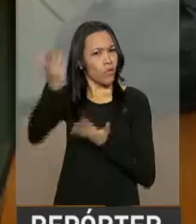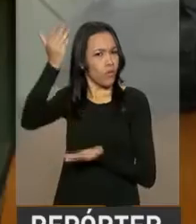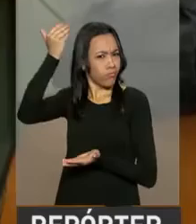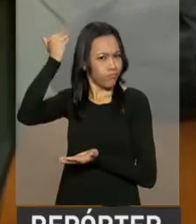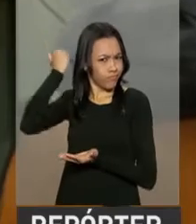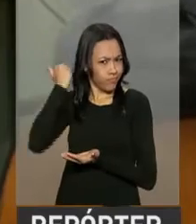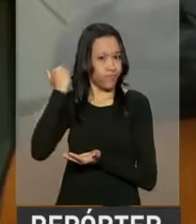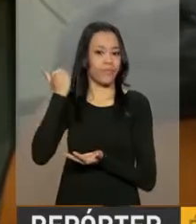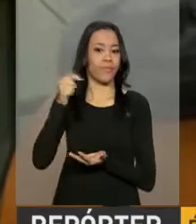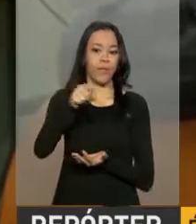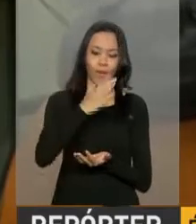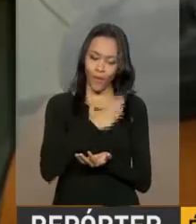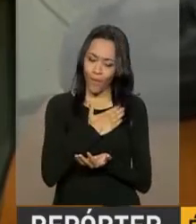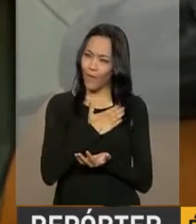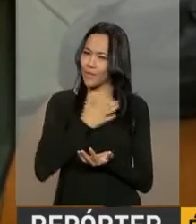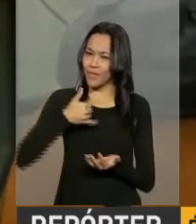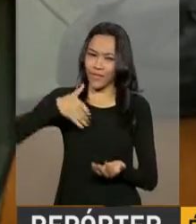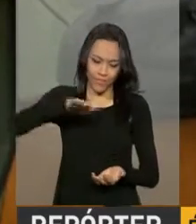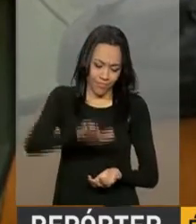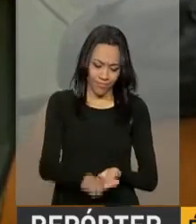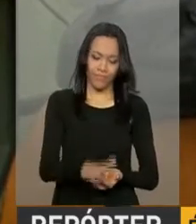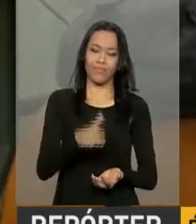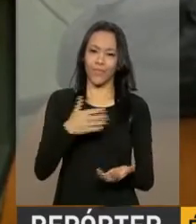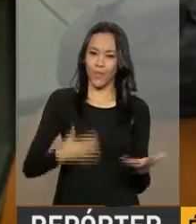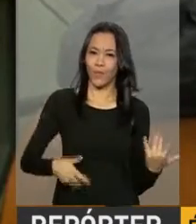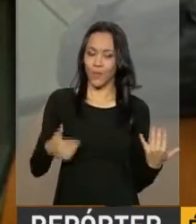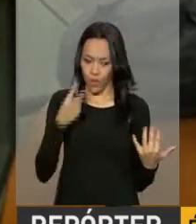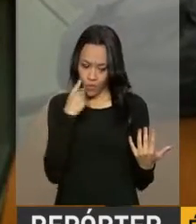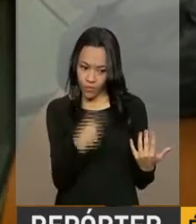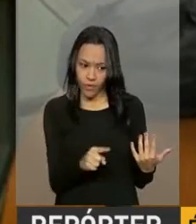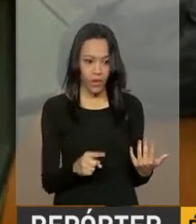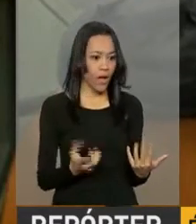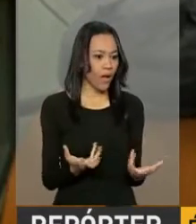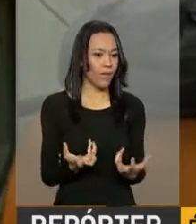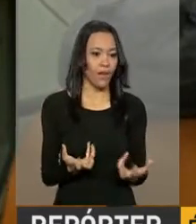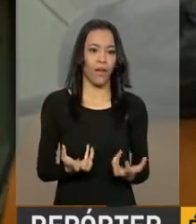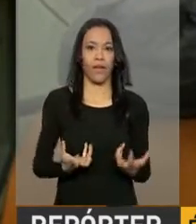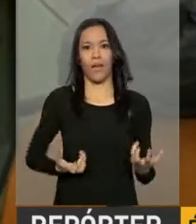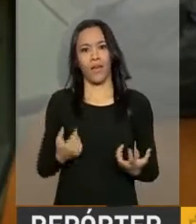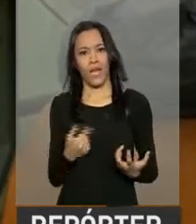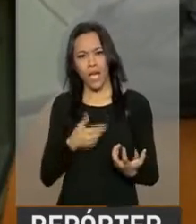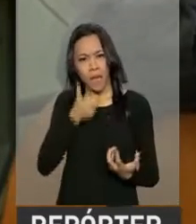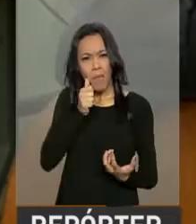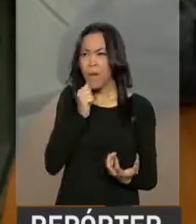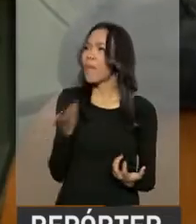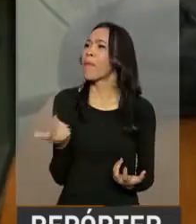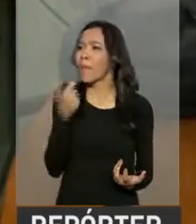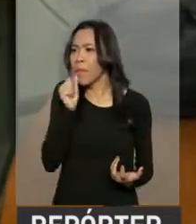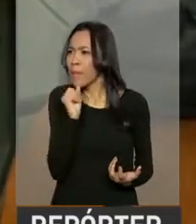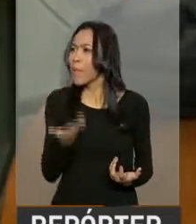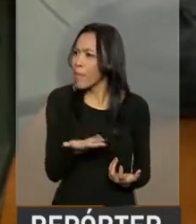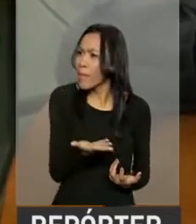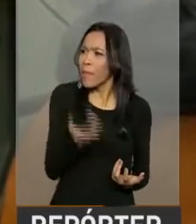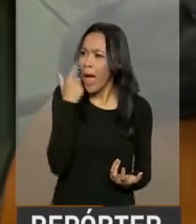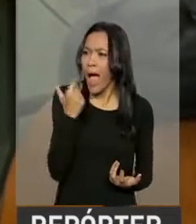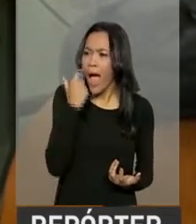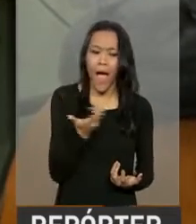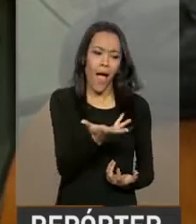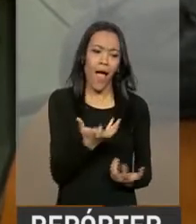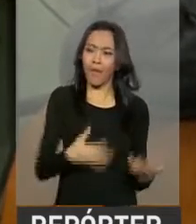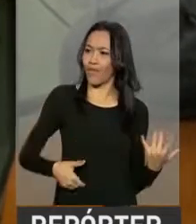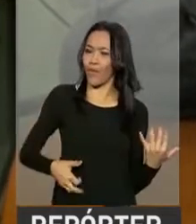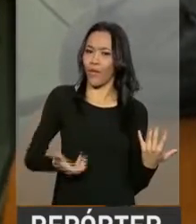eu gostei criança né que eu vi o violão já queria biava que minha mãe tinha chorado caixa de